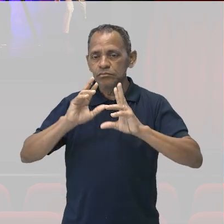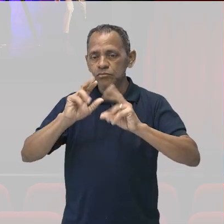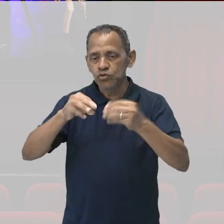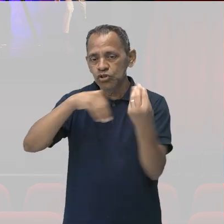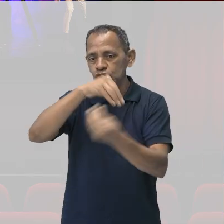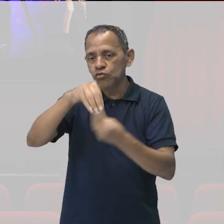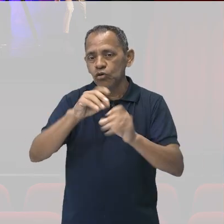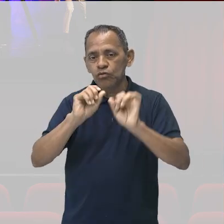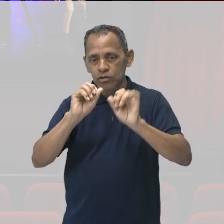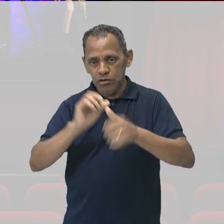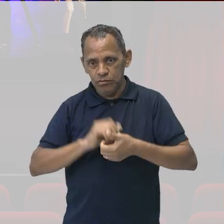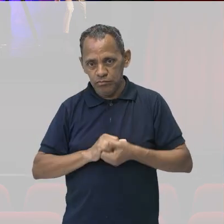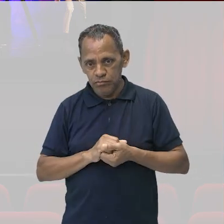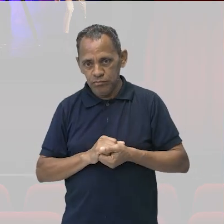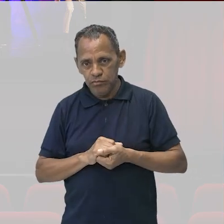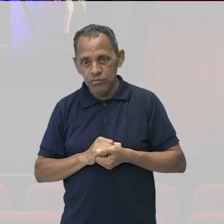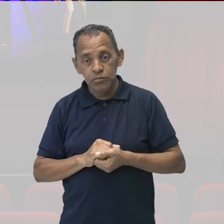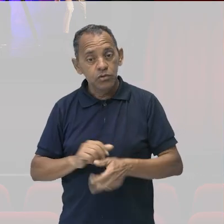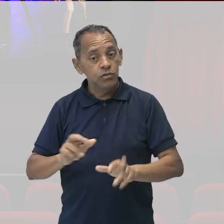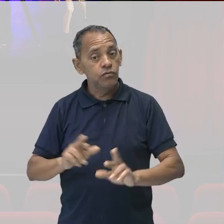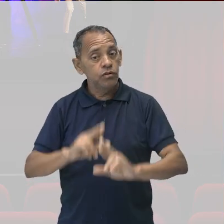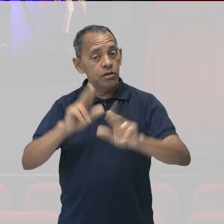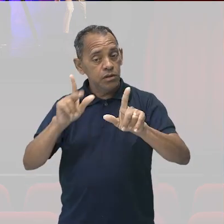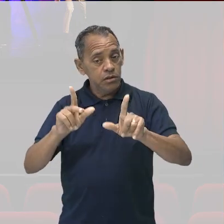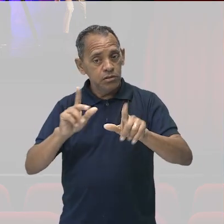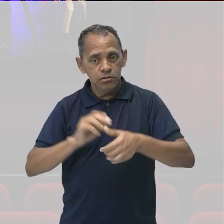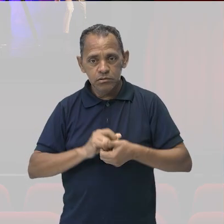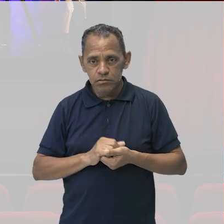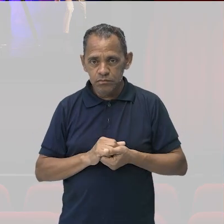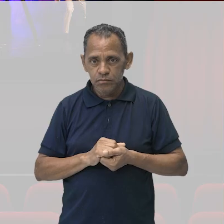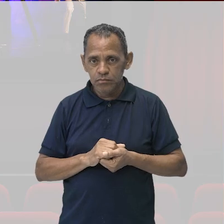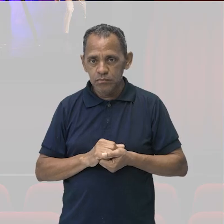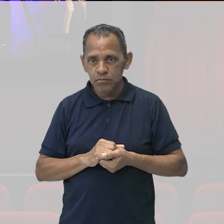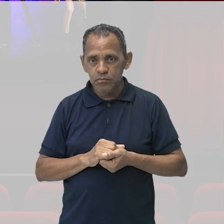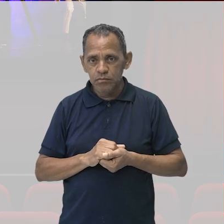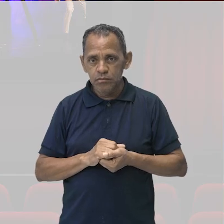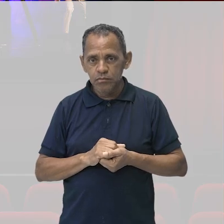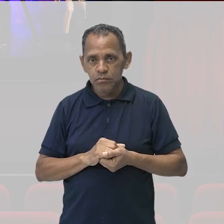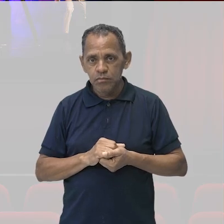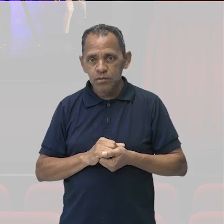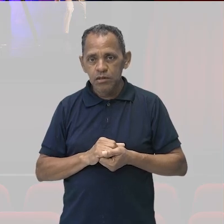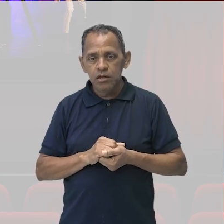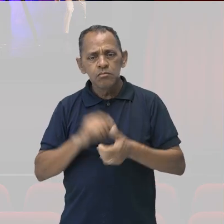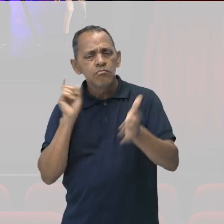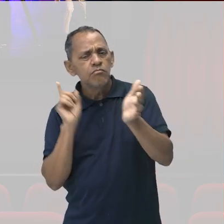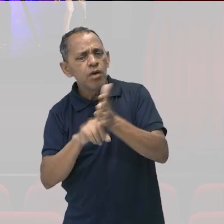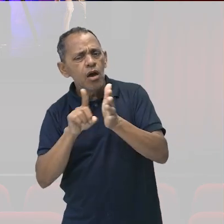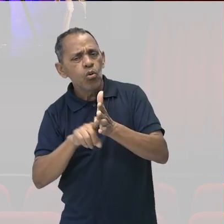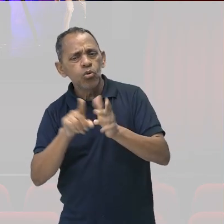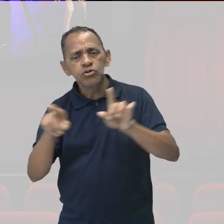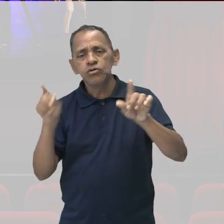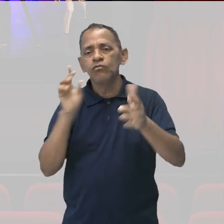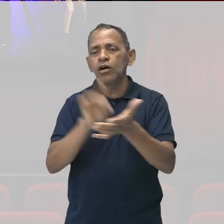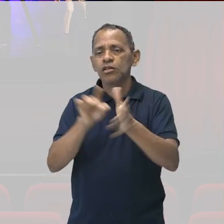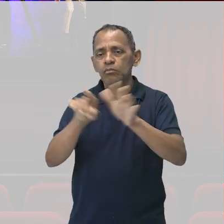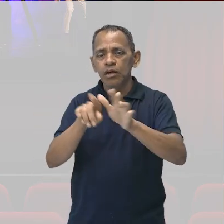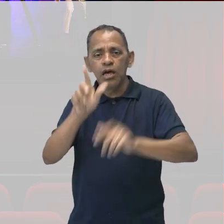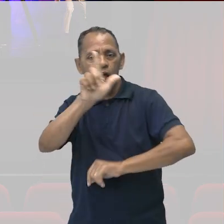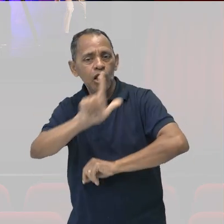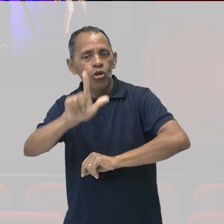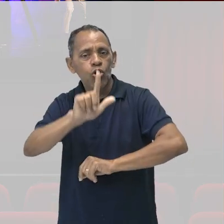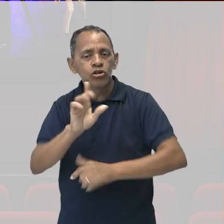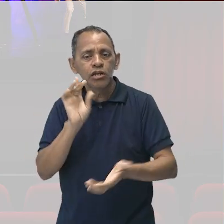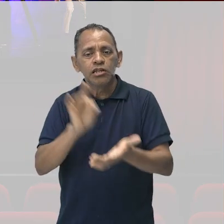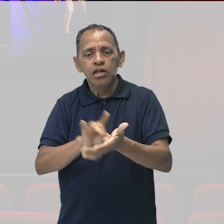certo, a realidade. Então, tudo vamos dizer, diferente da realidade, certo?